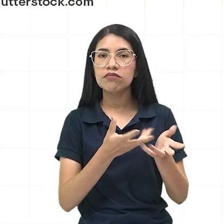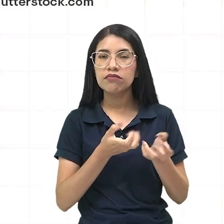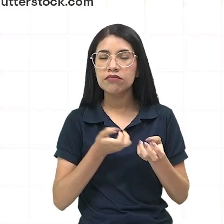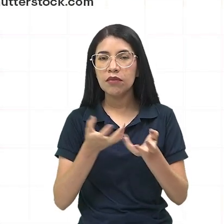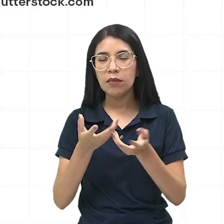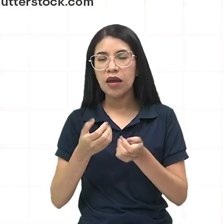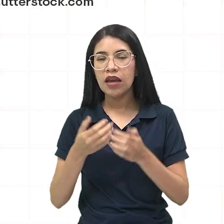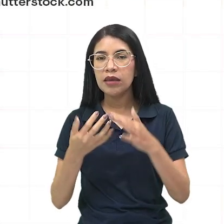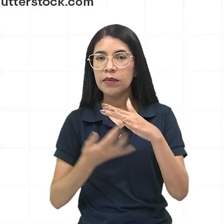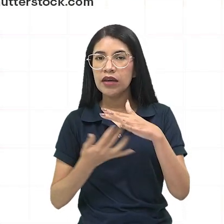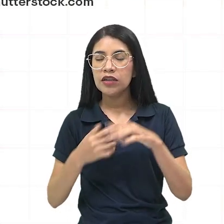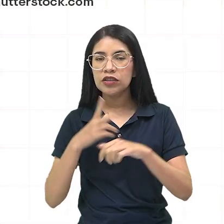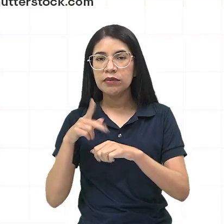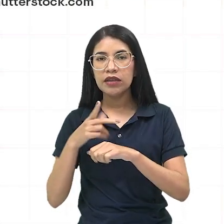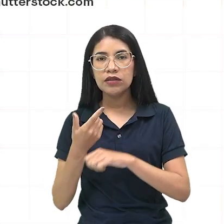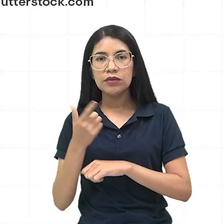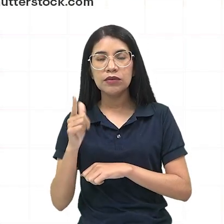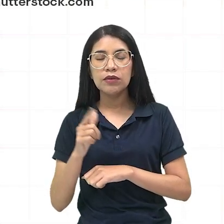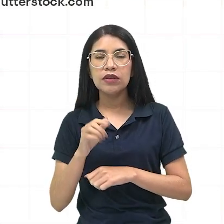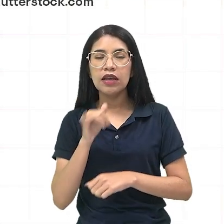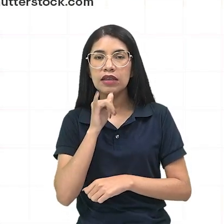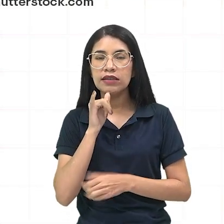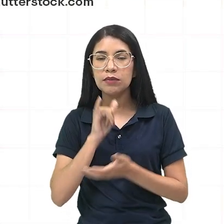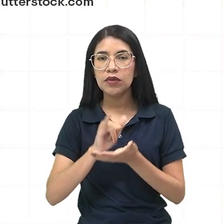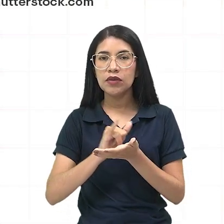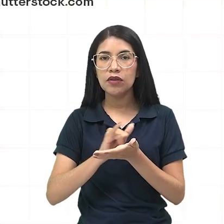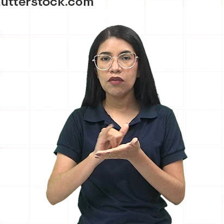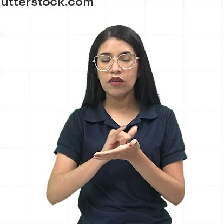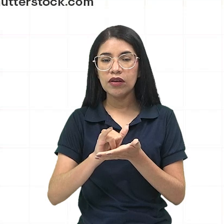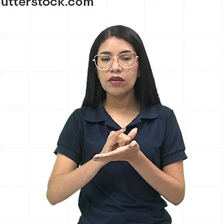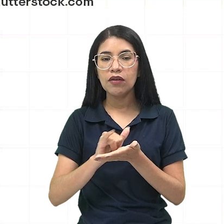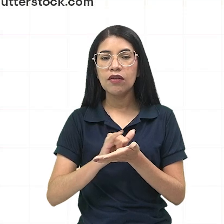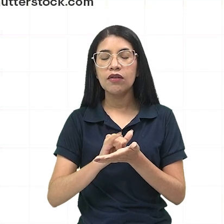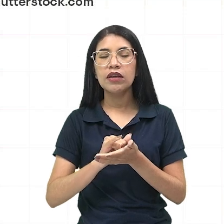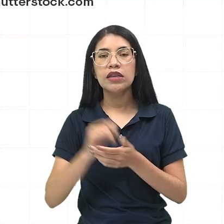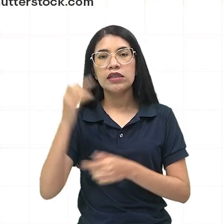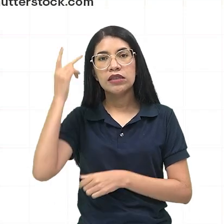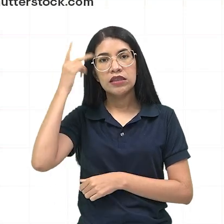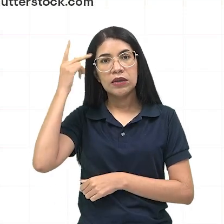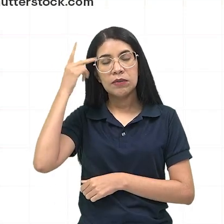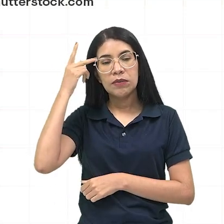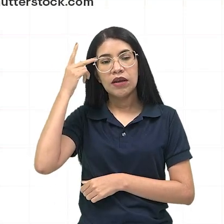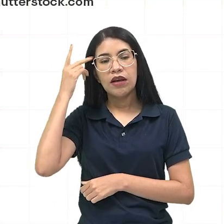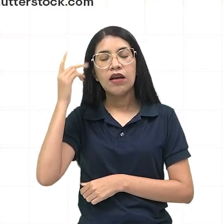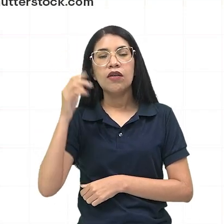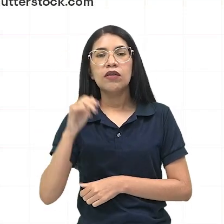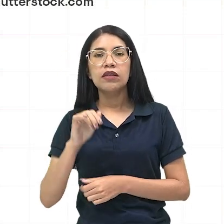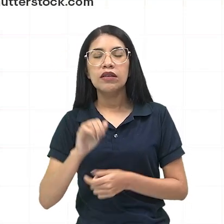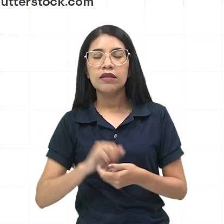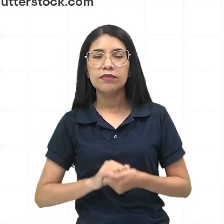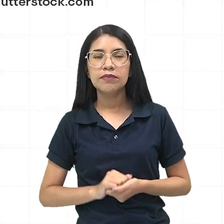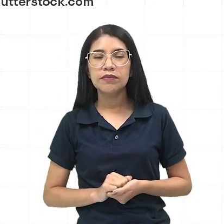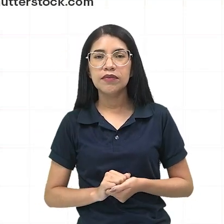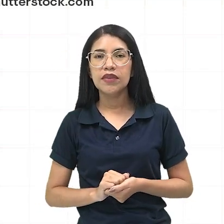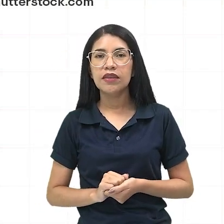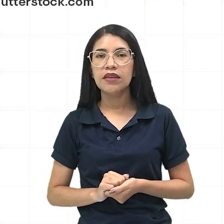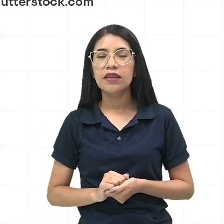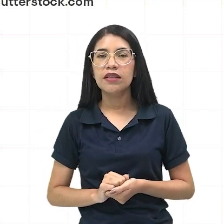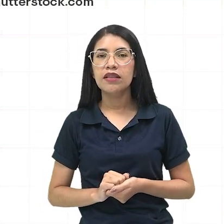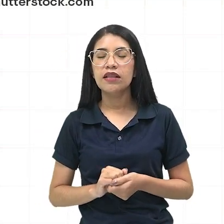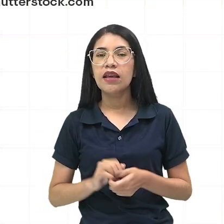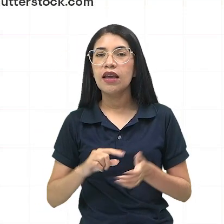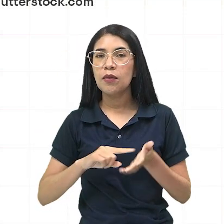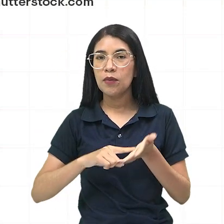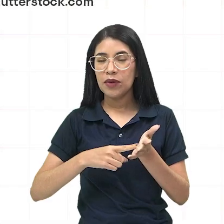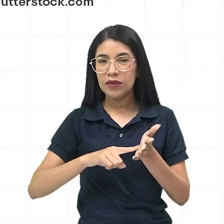muitos imigrantes de outros países. Nova York, nos Estados Unidos, São Paulo, aqui no Brasil, Buenos Aires, na Argentina, né?